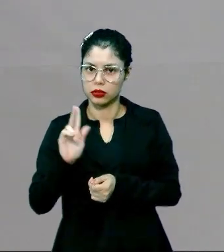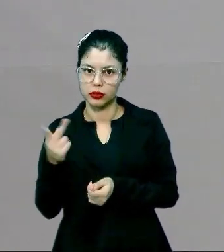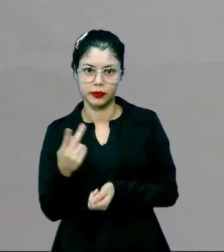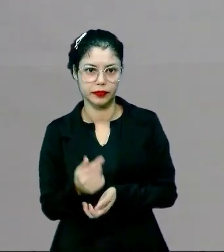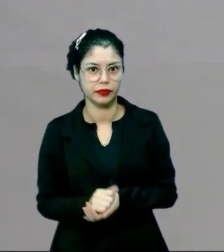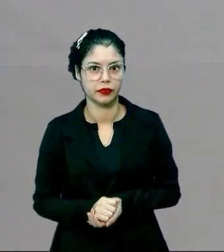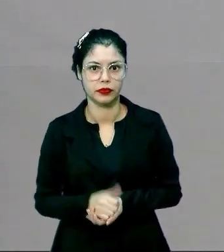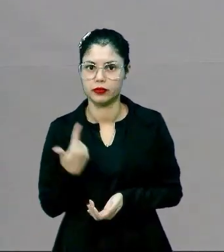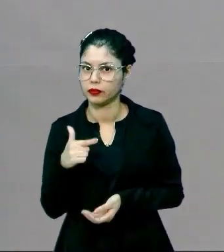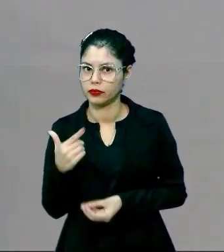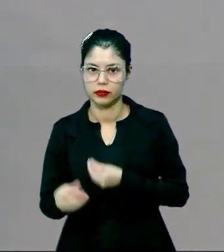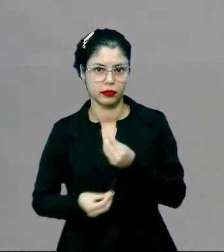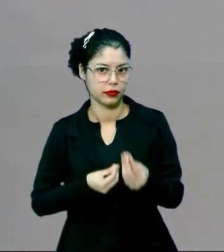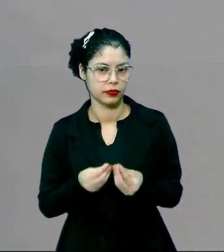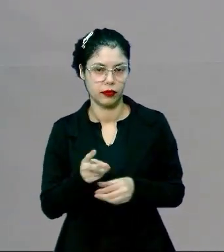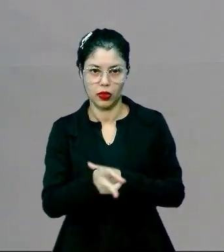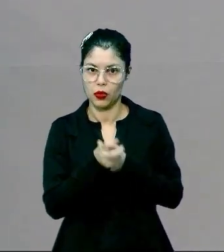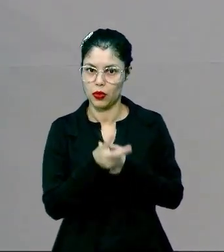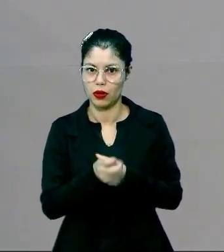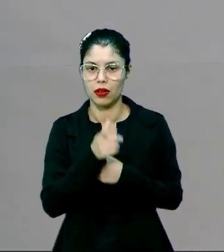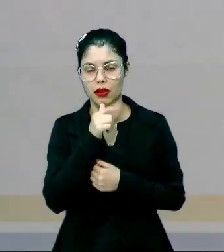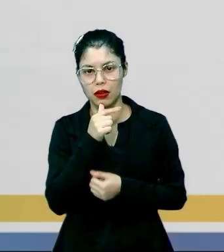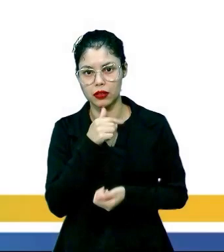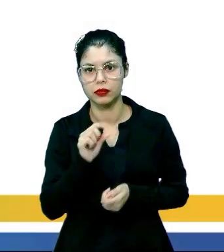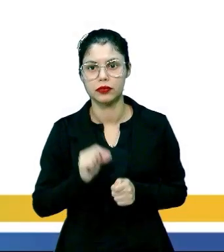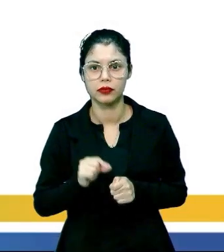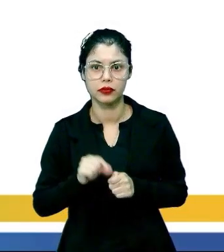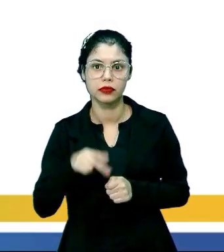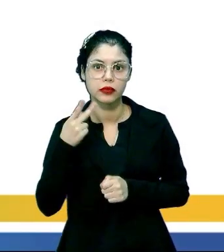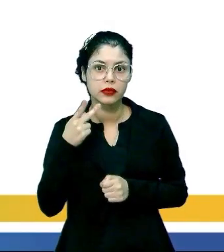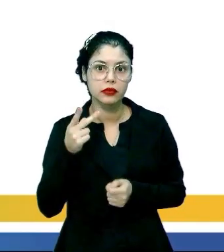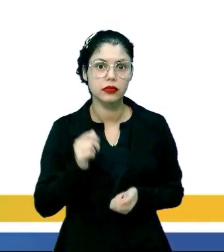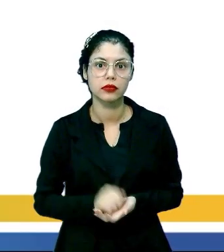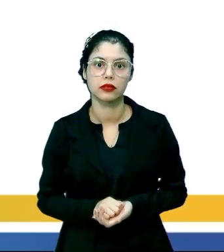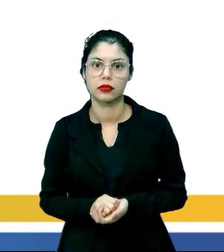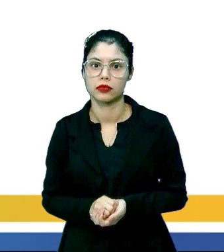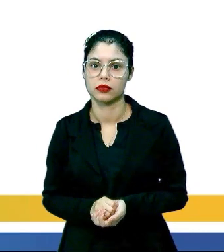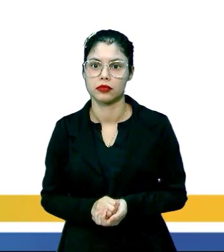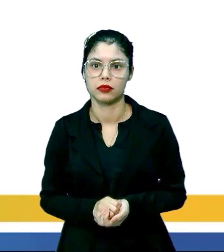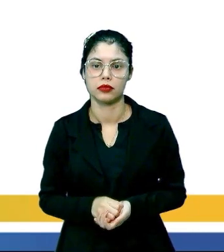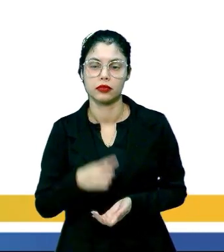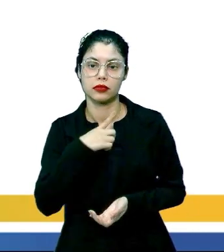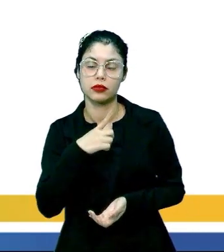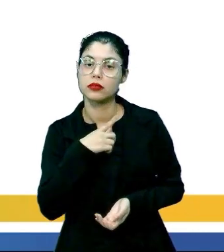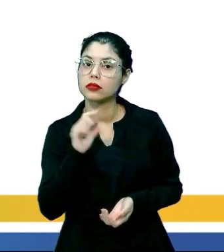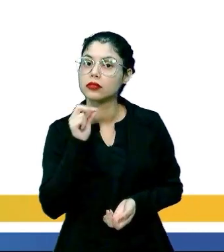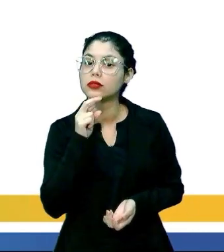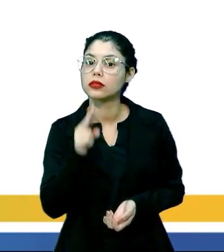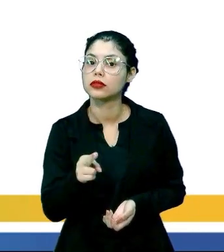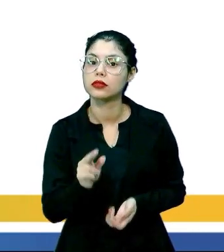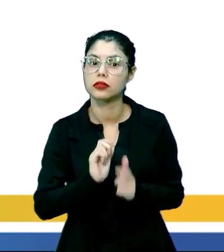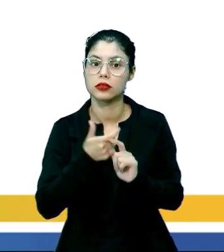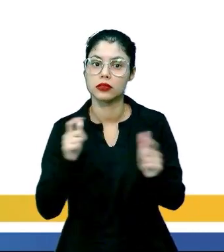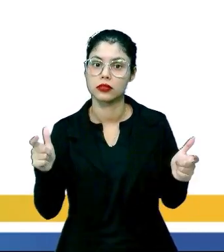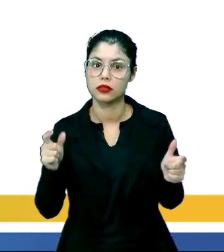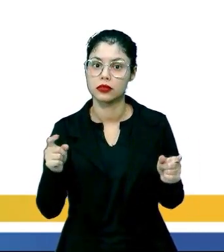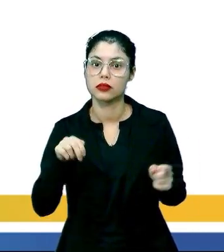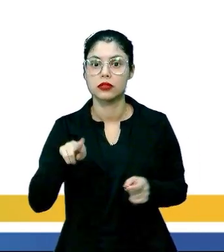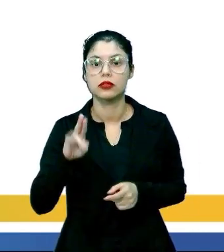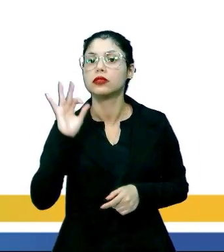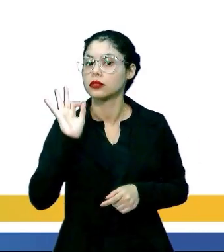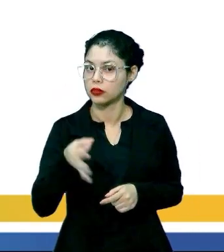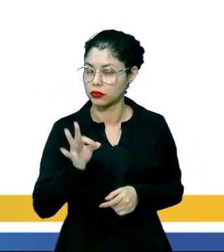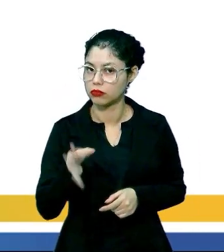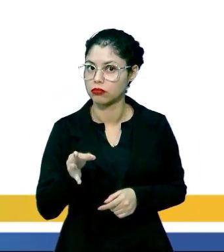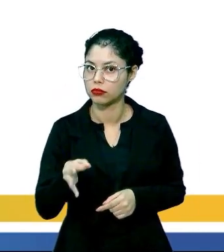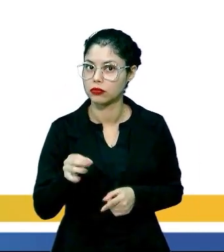ADH, não tem reabsorção de água. E o que a minha questão está falando? Tá tendo o que na minha resposta? Aumento do volume da urina,